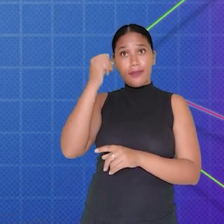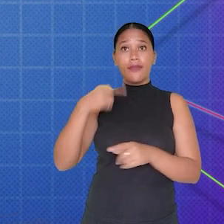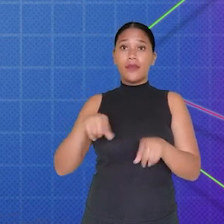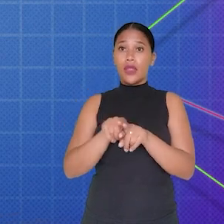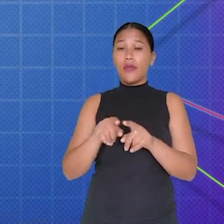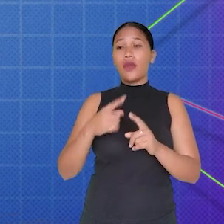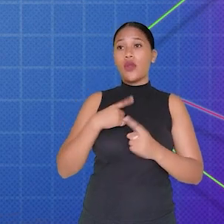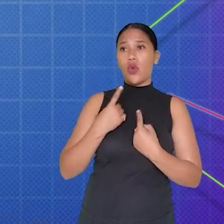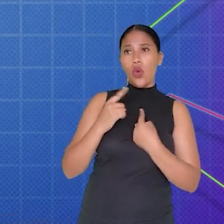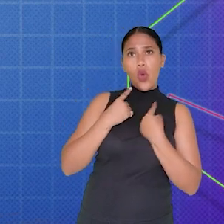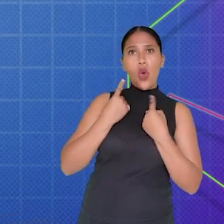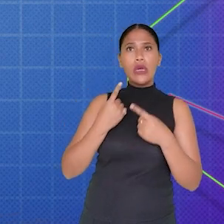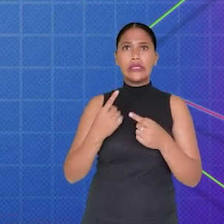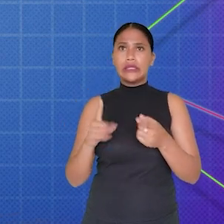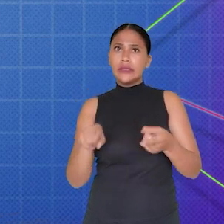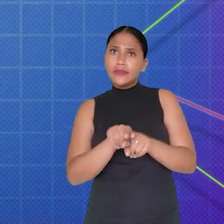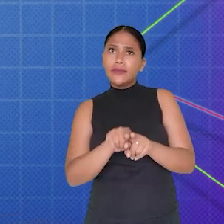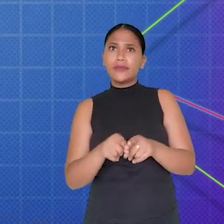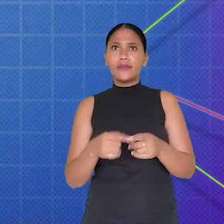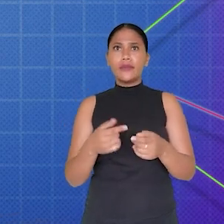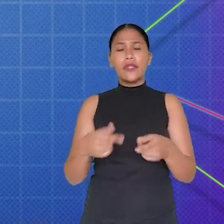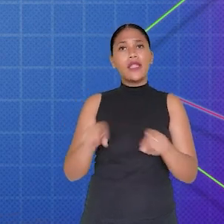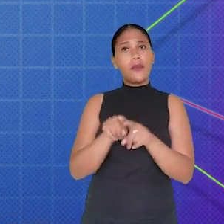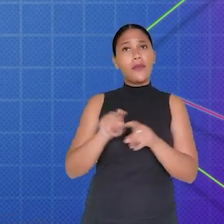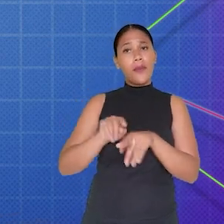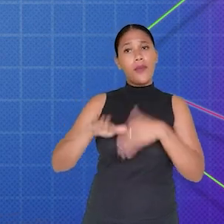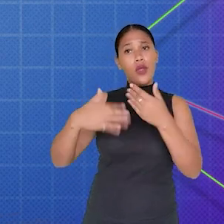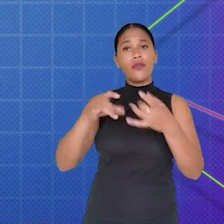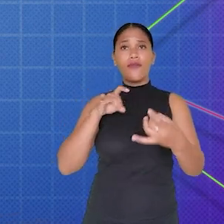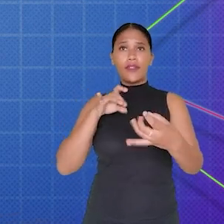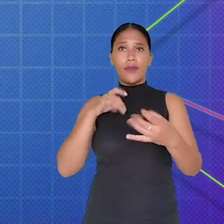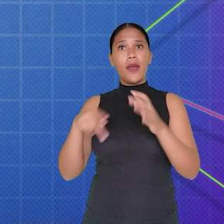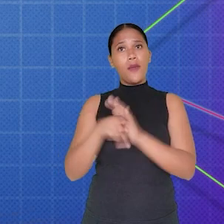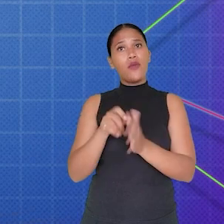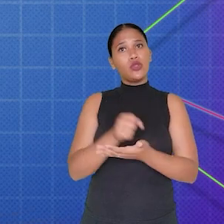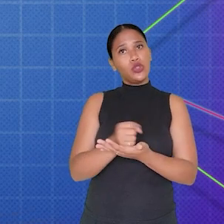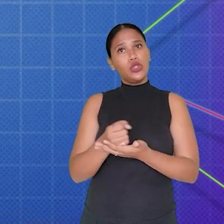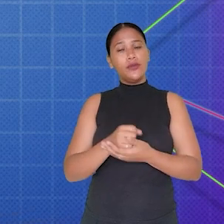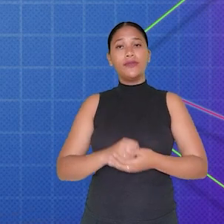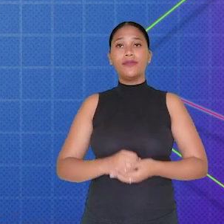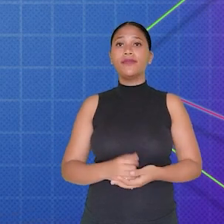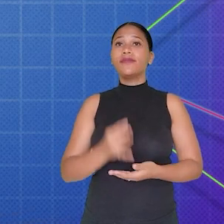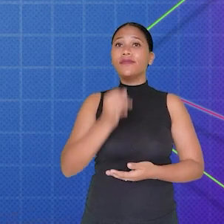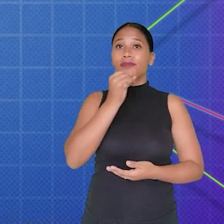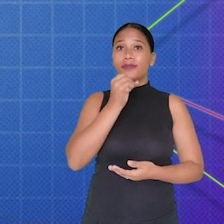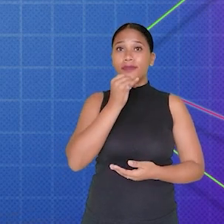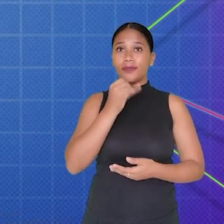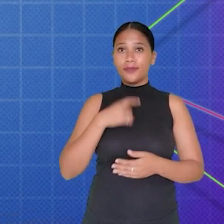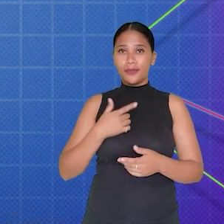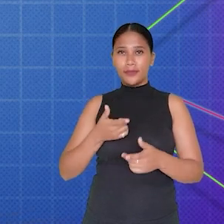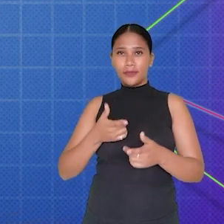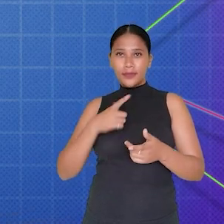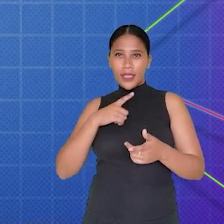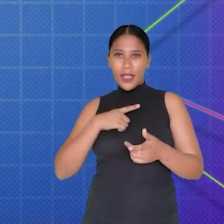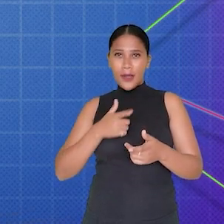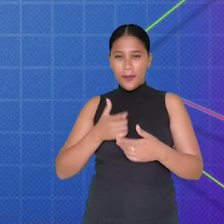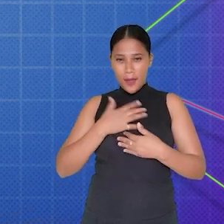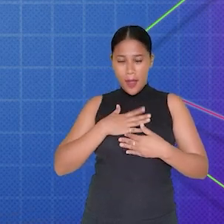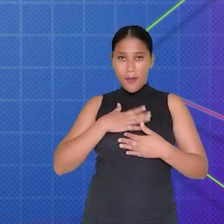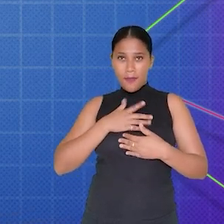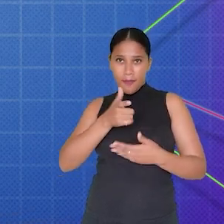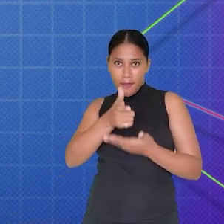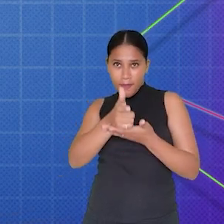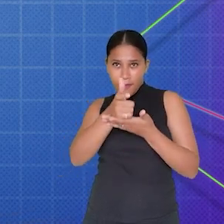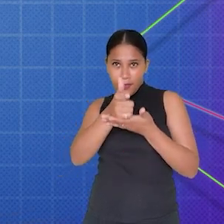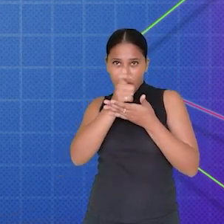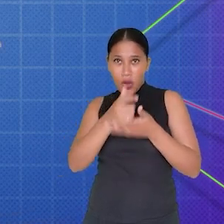a inteligência artificial dos inimigos e aliados, a progressão do jogador e o feedback para um jogador. Por exemplo, em um jogo de tiro